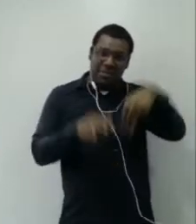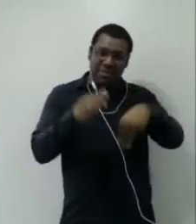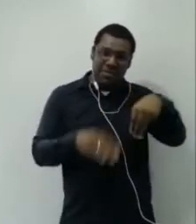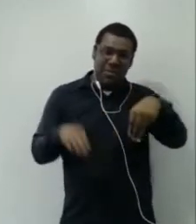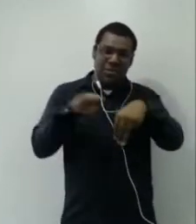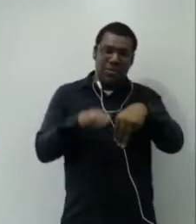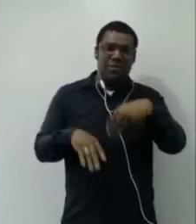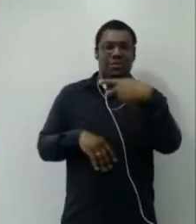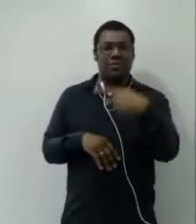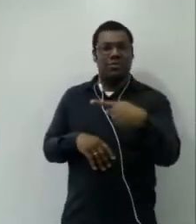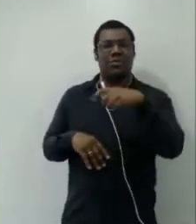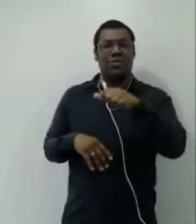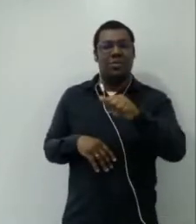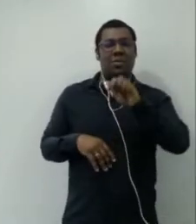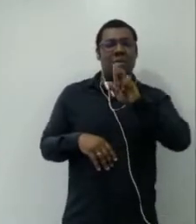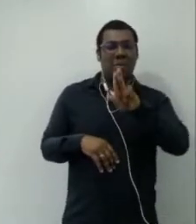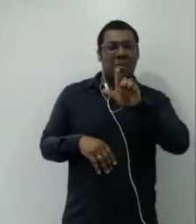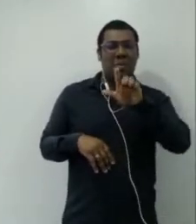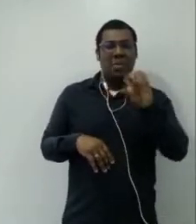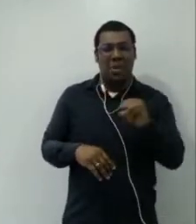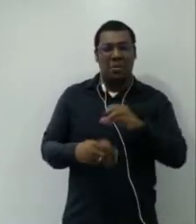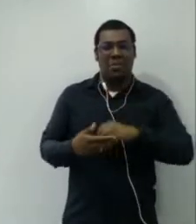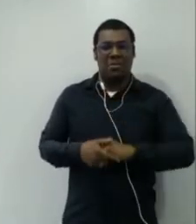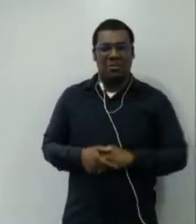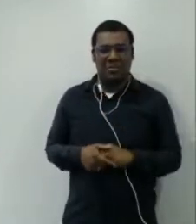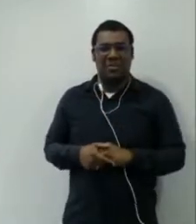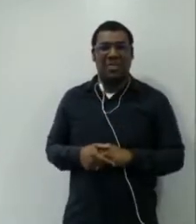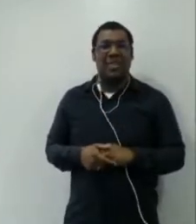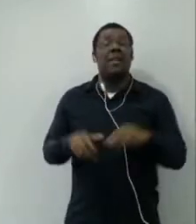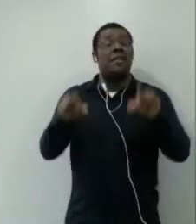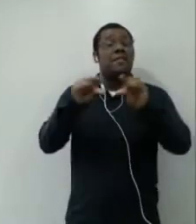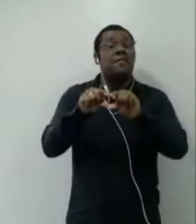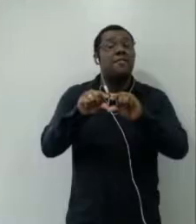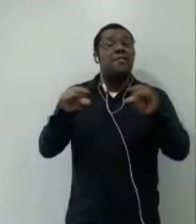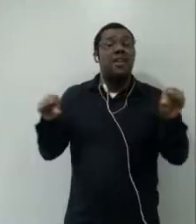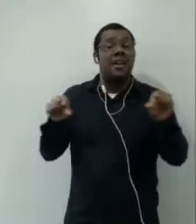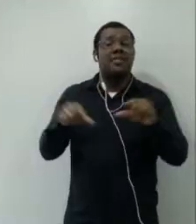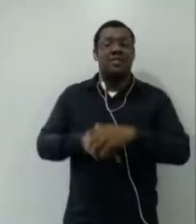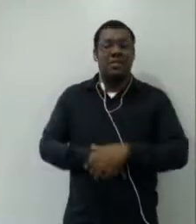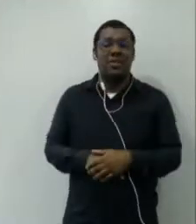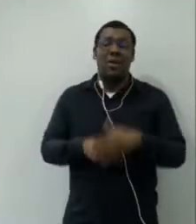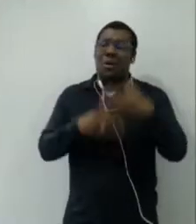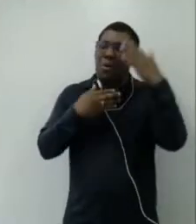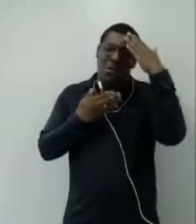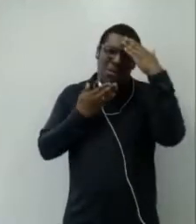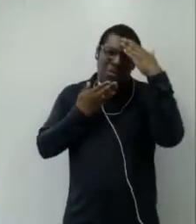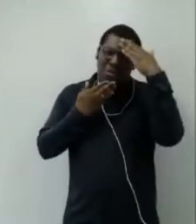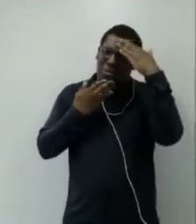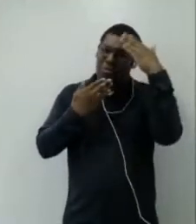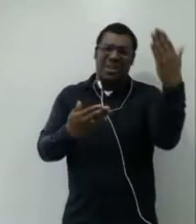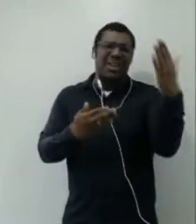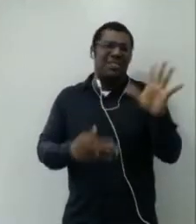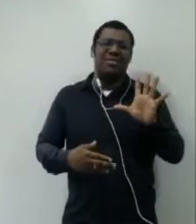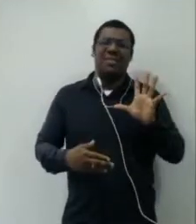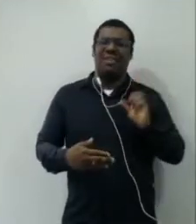minha manifestação. E disse, estava escrito, na obrigado por tanto amor. E mais não precisa,